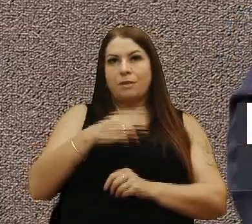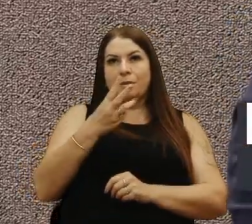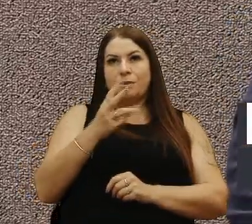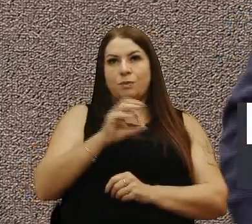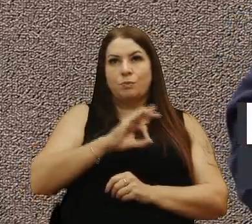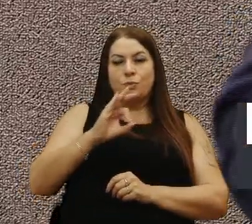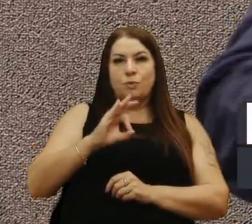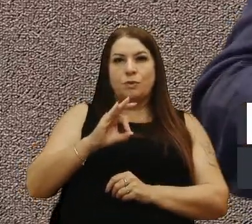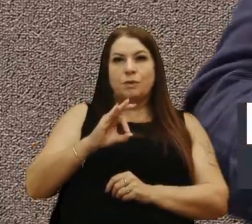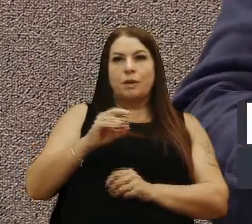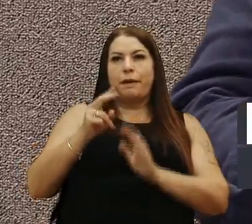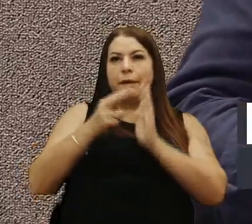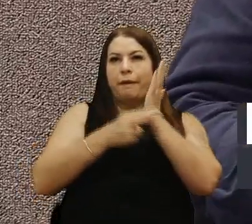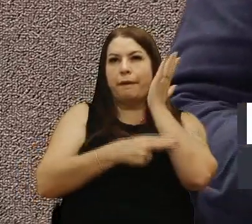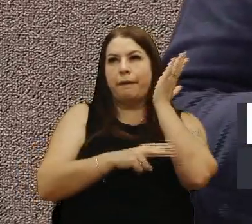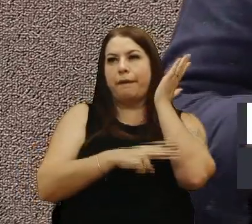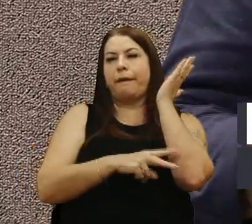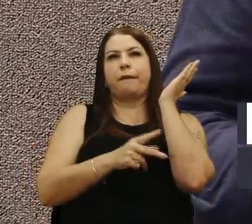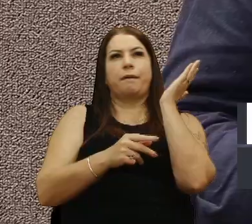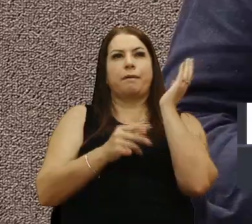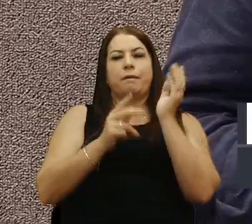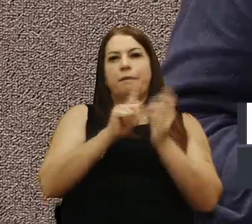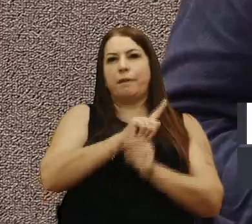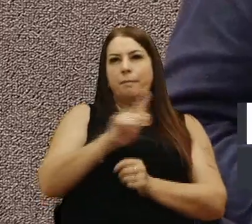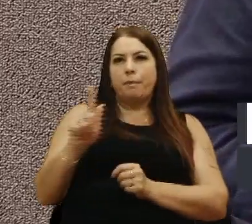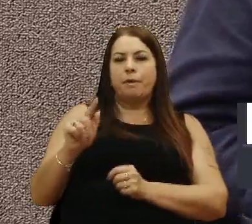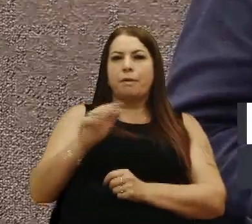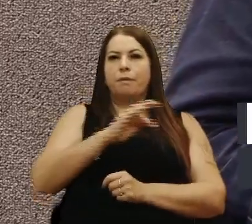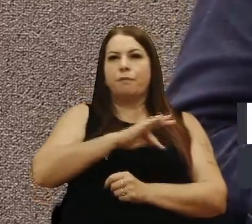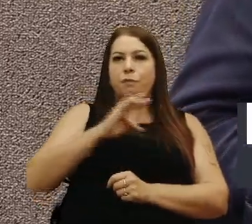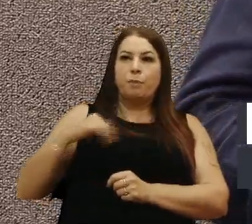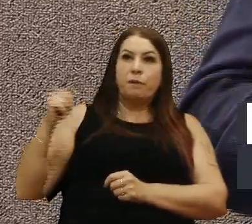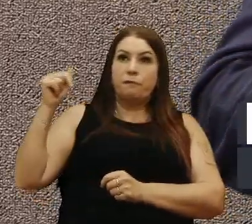35% já vem de Canela, Gramado, Farroupilha,